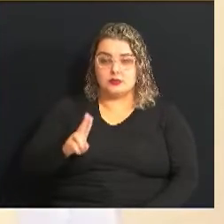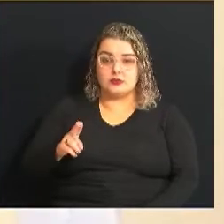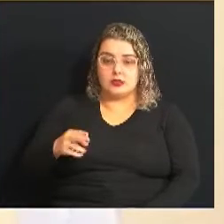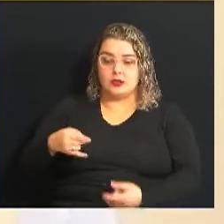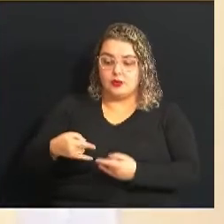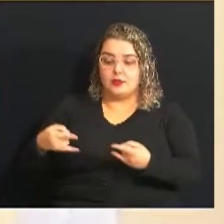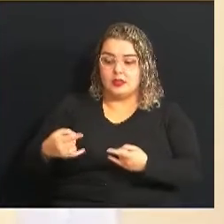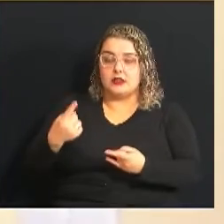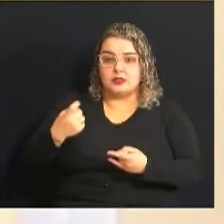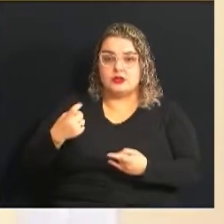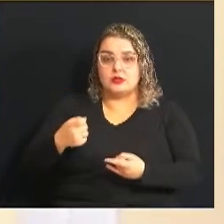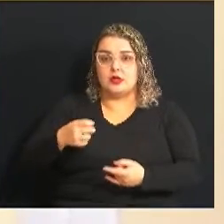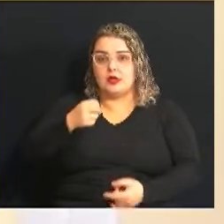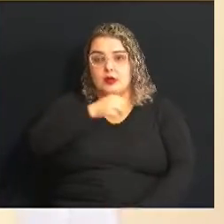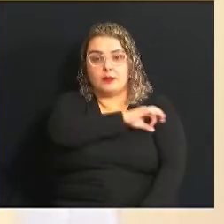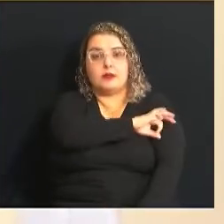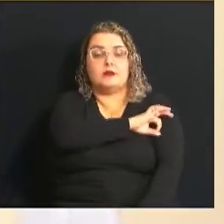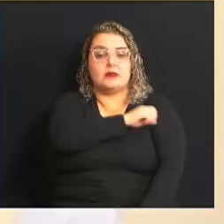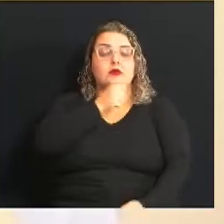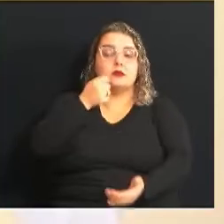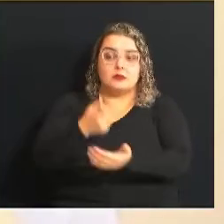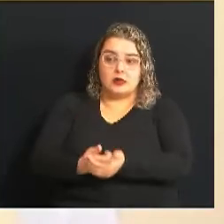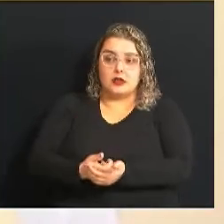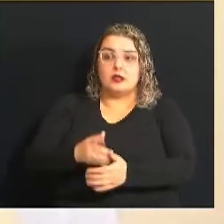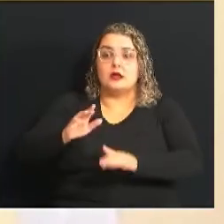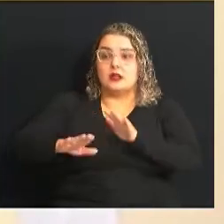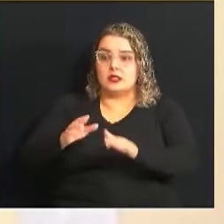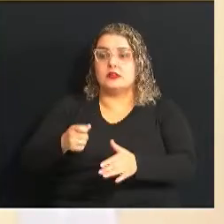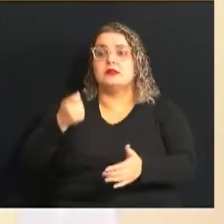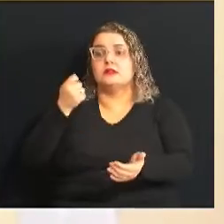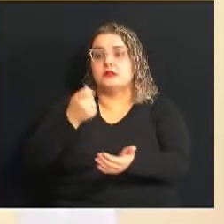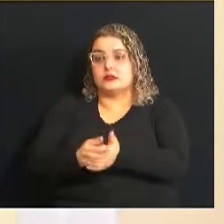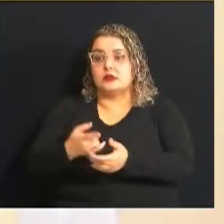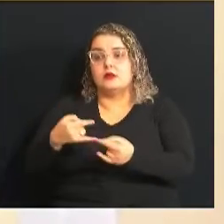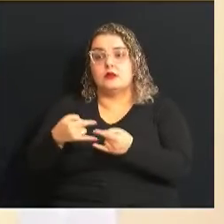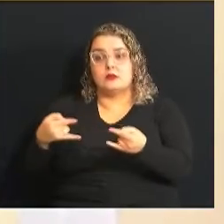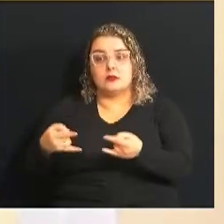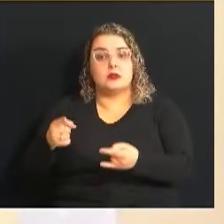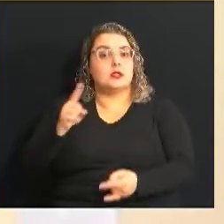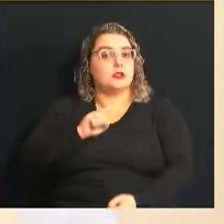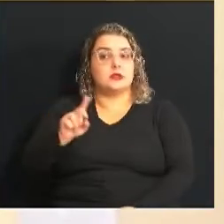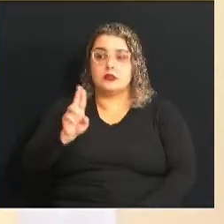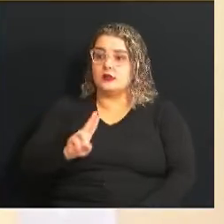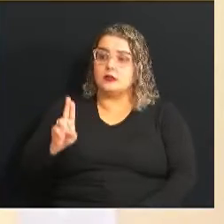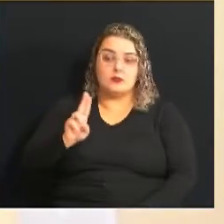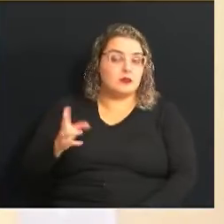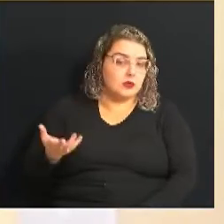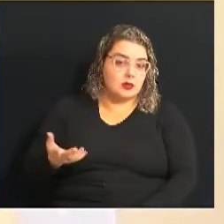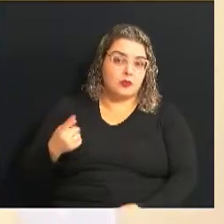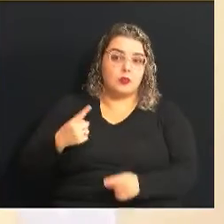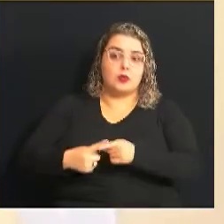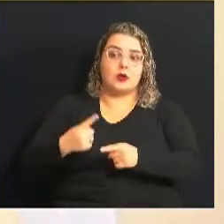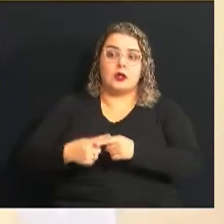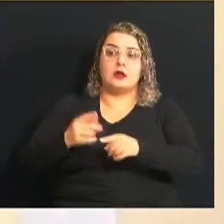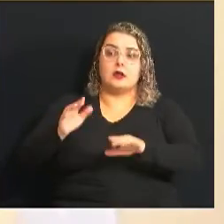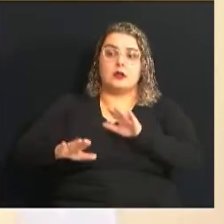prefeitura paga. Então, quer dizer, a prefeitura muitas vezes está pagando por um bilhete que não está sendo utilizado, porque muitas